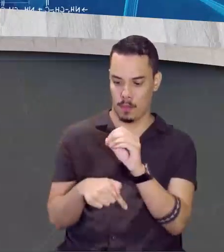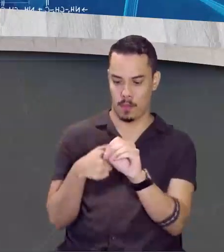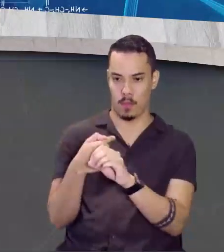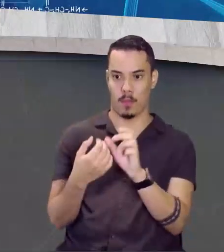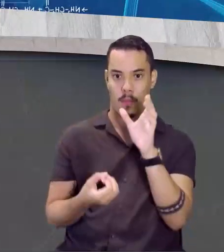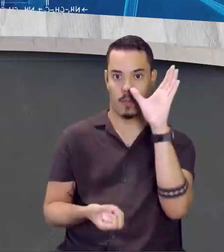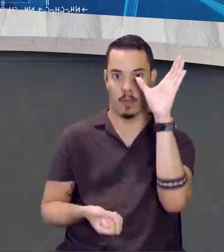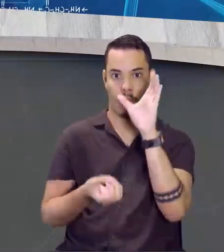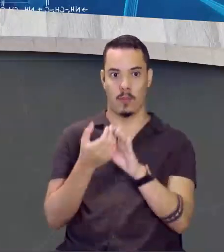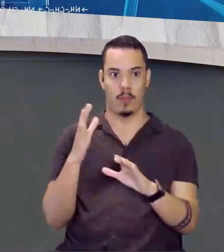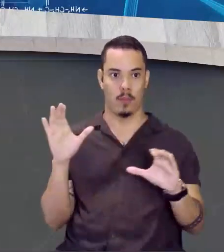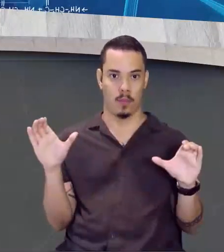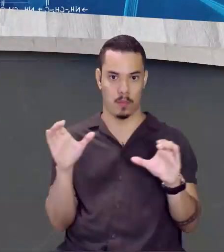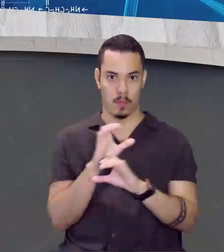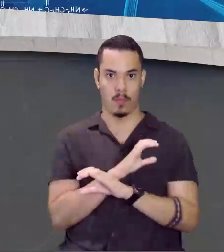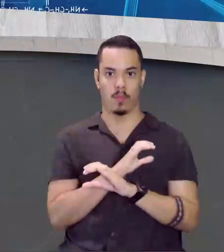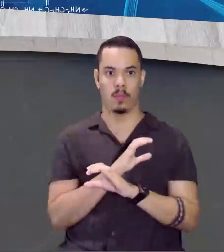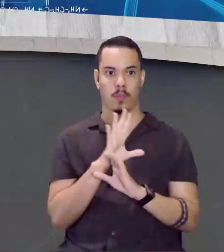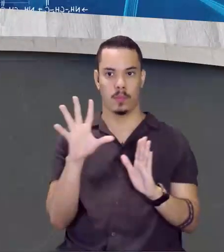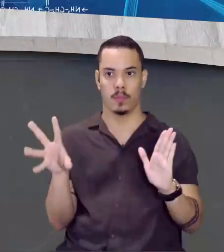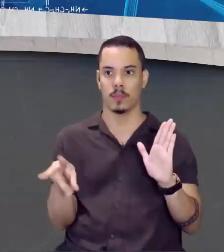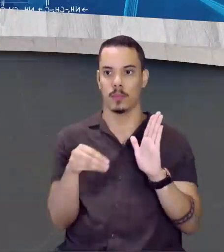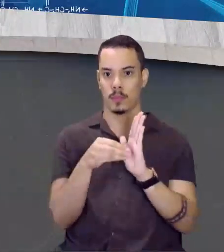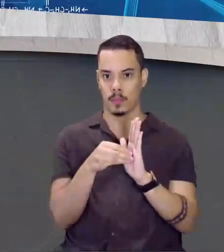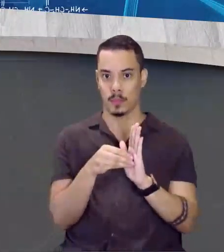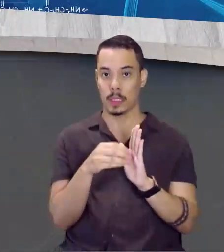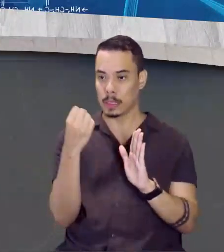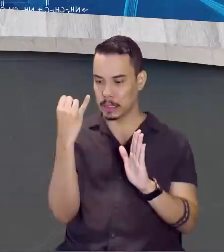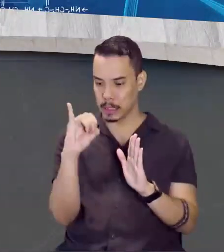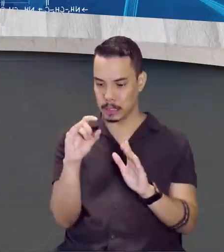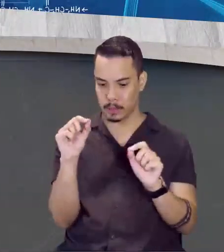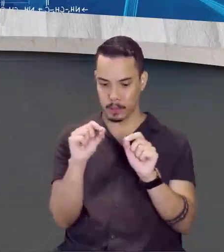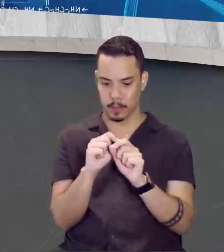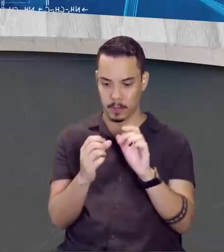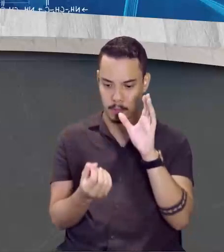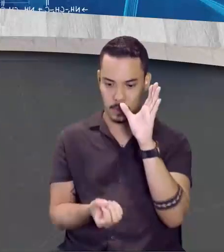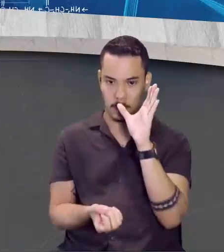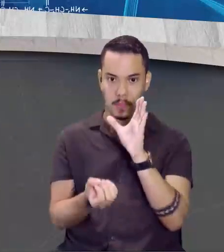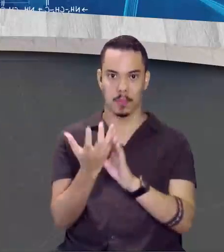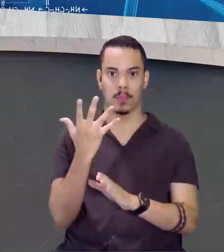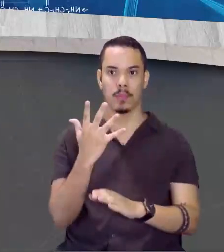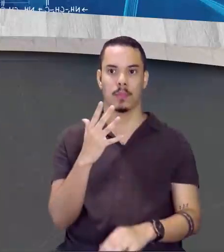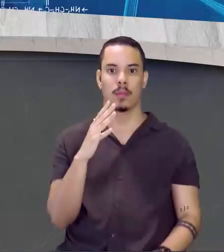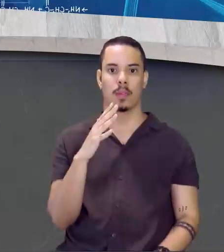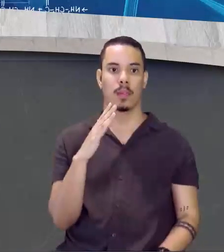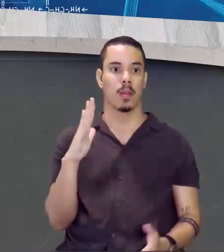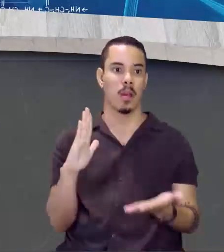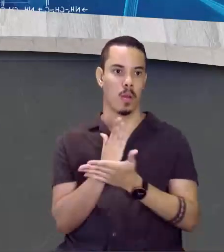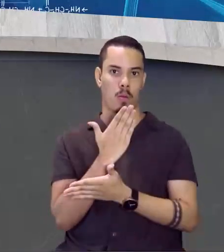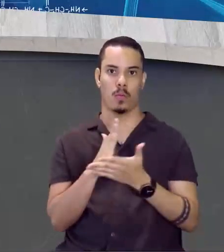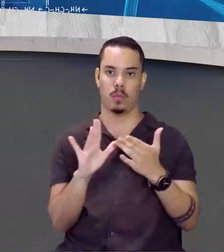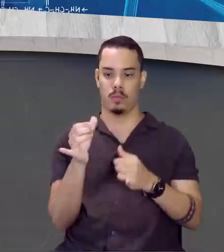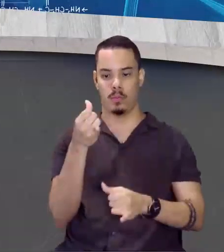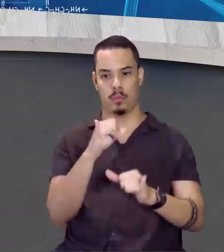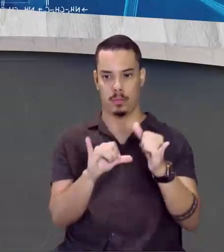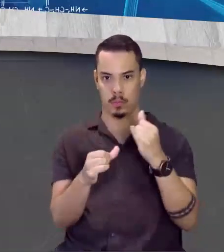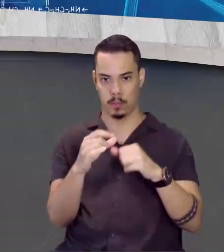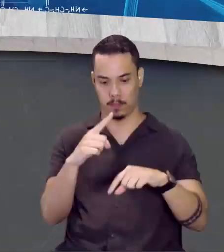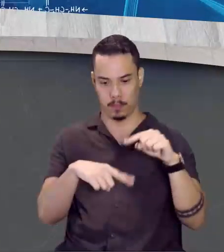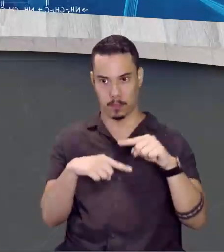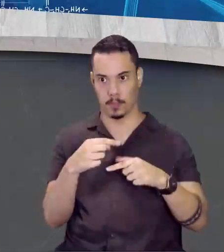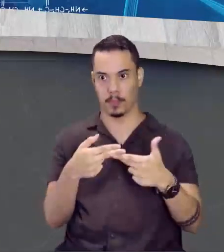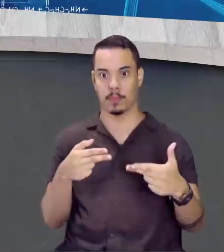de compostos. Esses compostos, quando são formados por átomos do mesmo elemento químico,